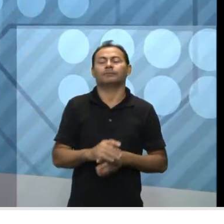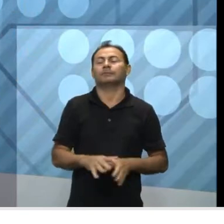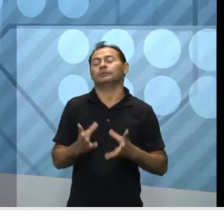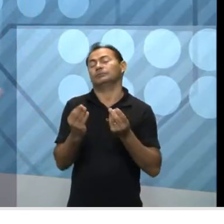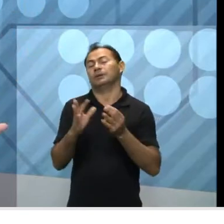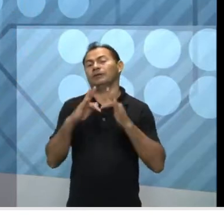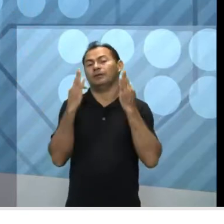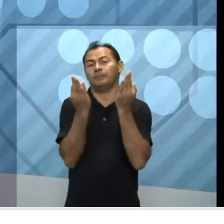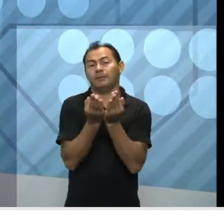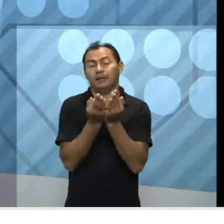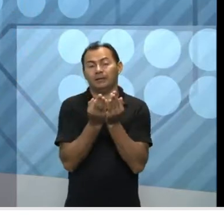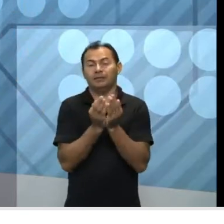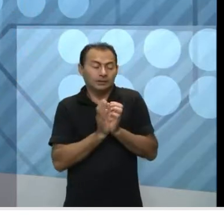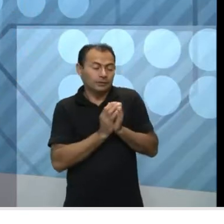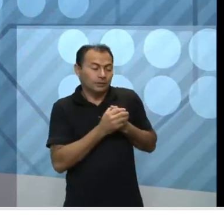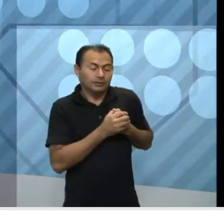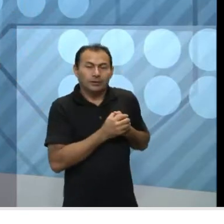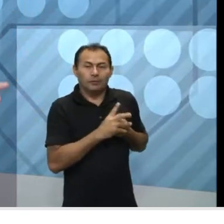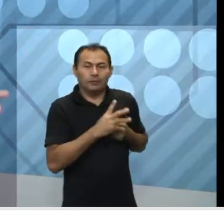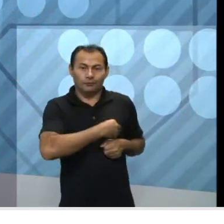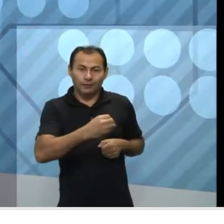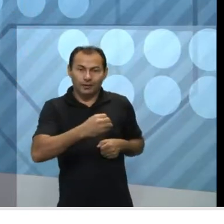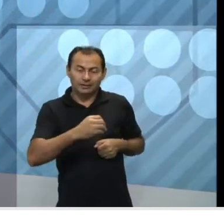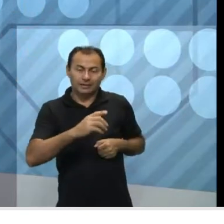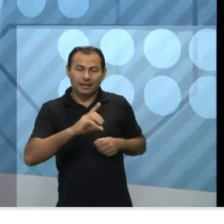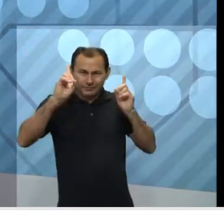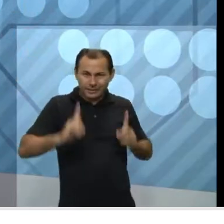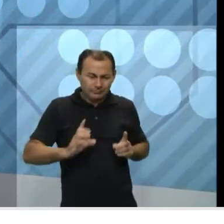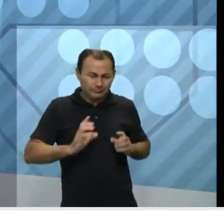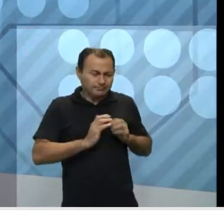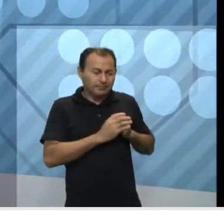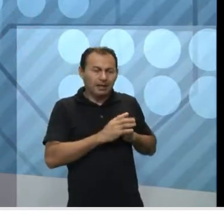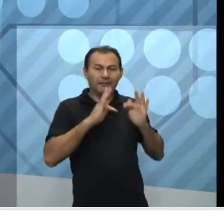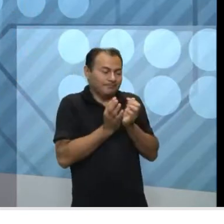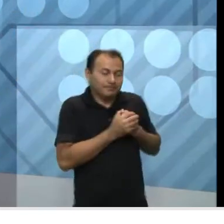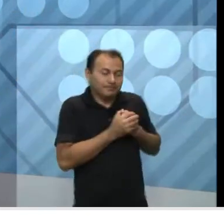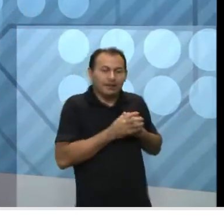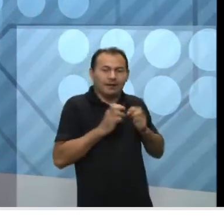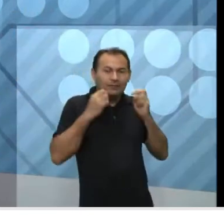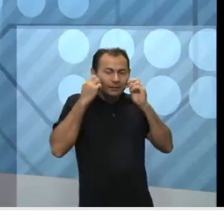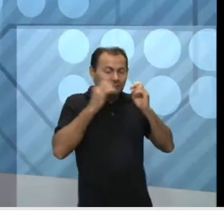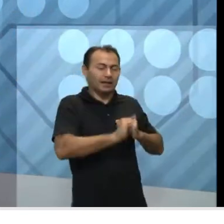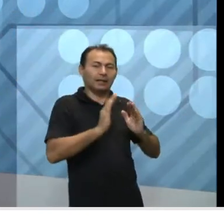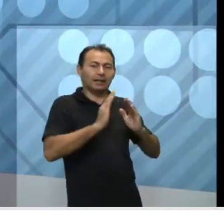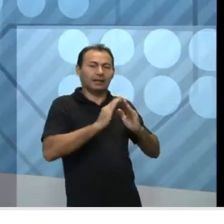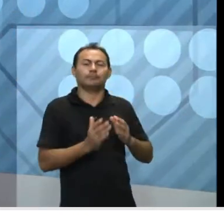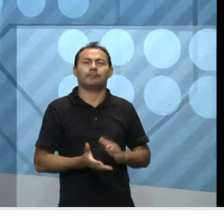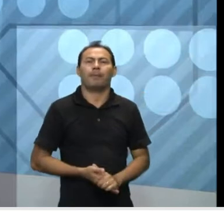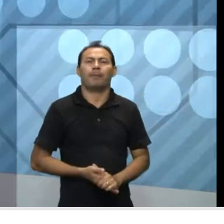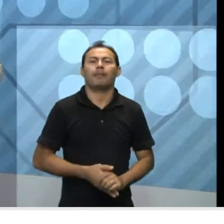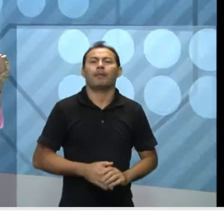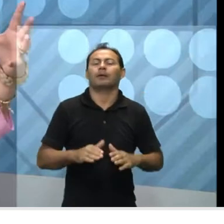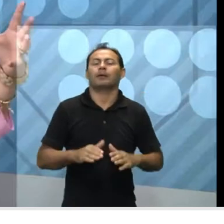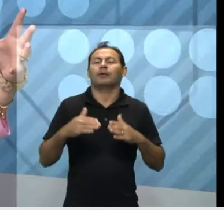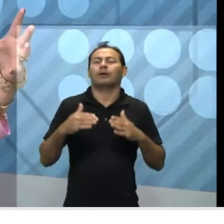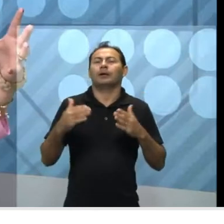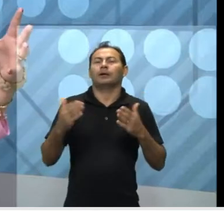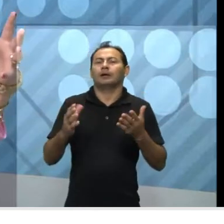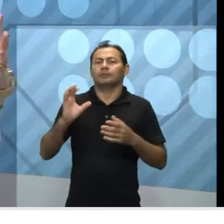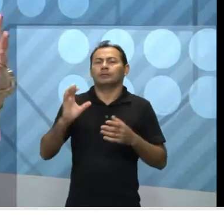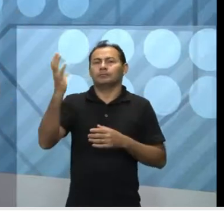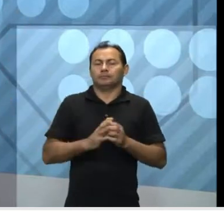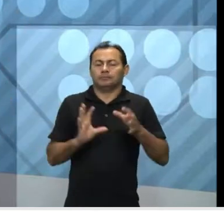tipo de deficiência, não ficavam muito mais em casa, enfim. Quando ocorre o ajuntamento dos